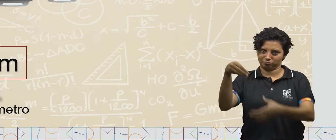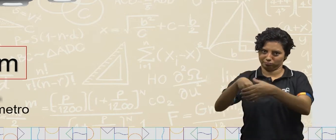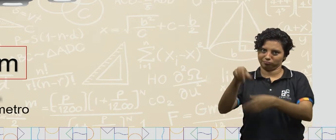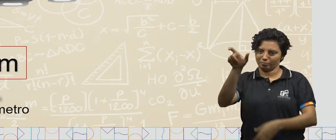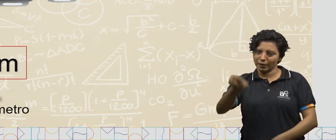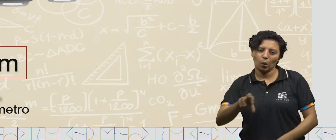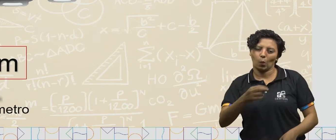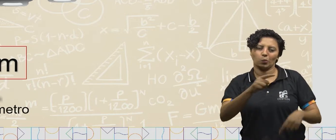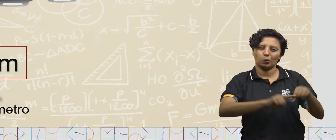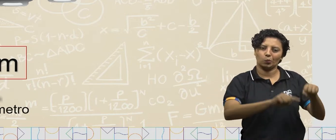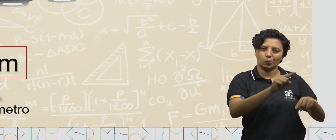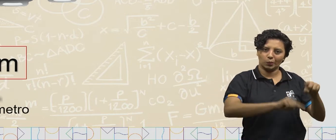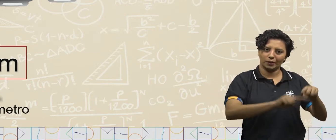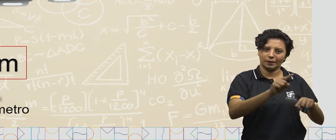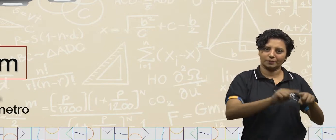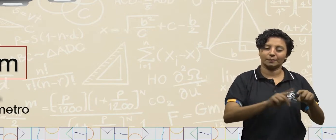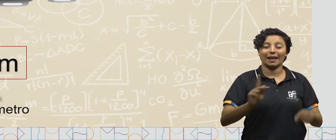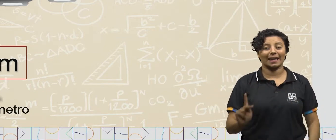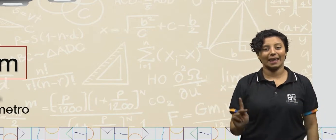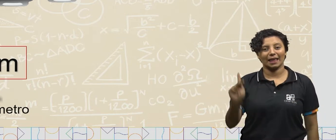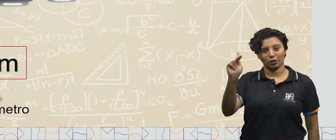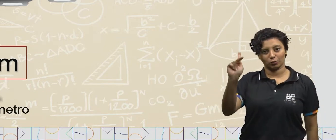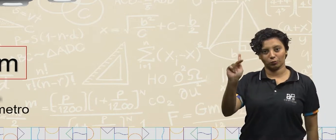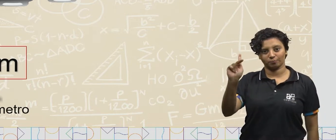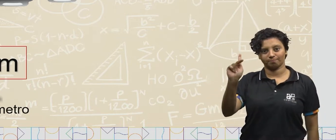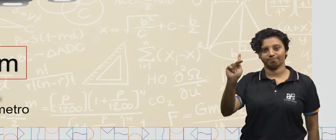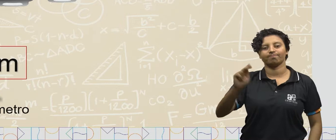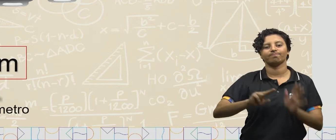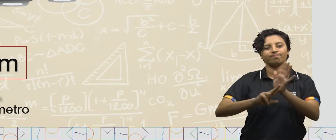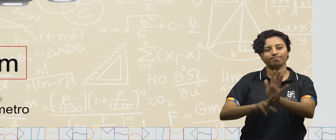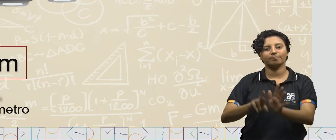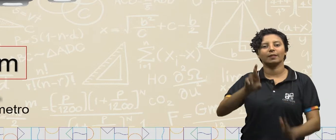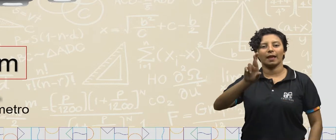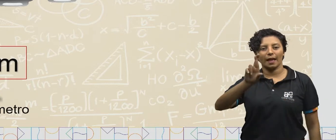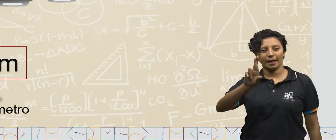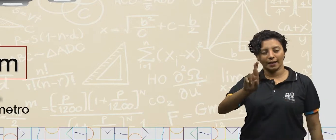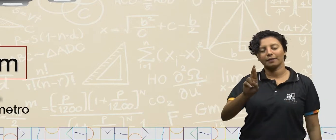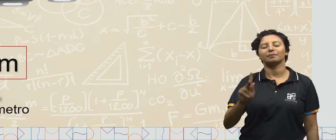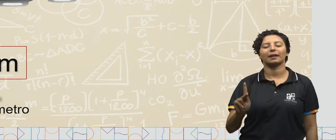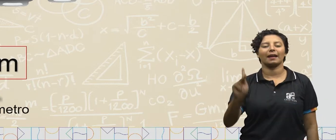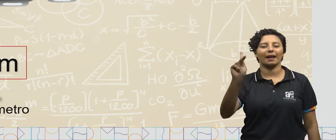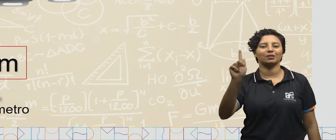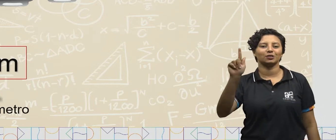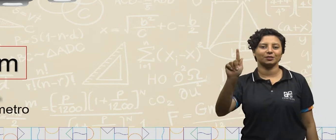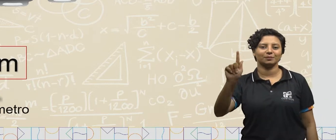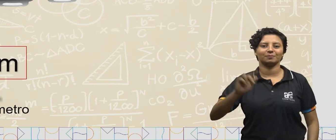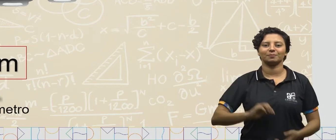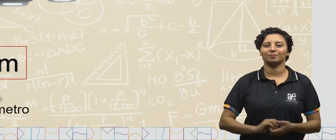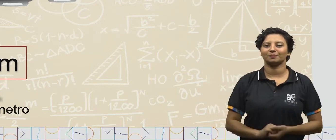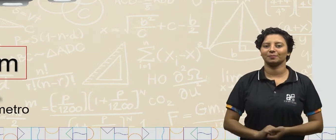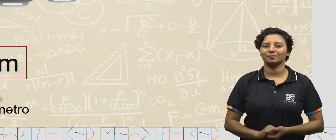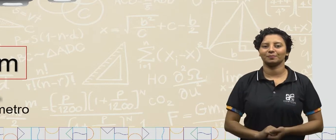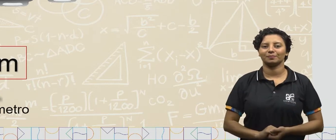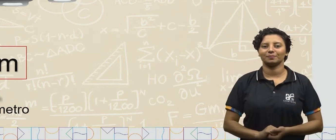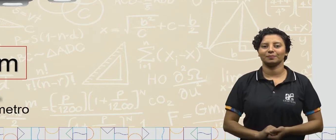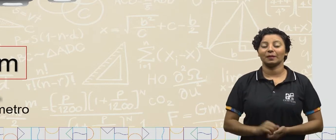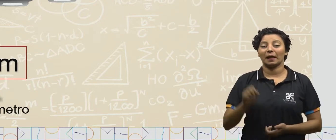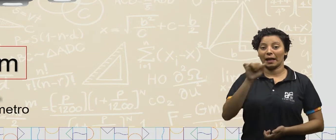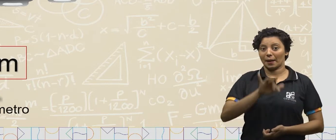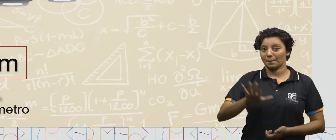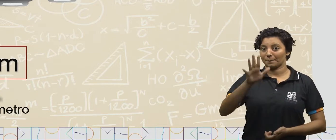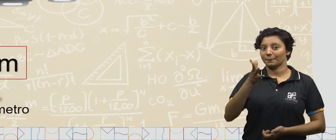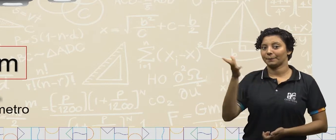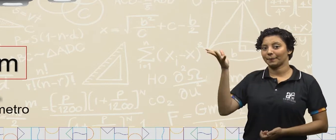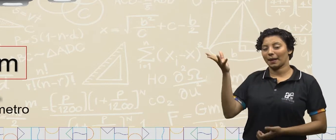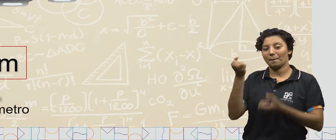sua unidade de medida é o quilograma, representado pelas letras kg. Temos aqui a imagem